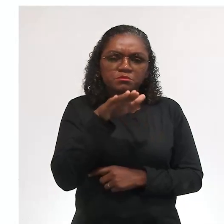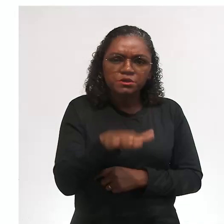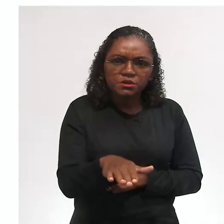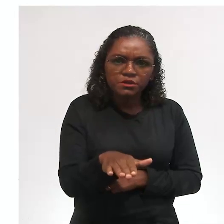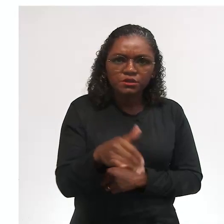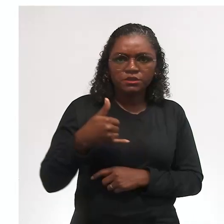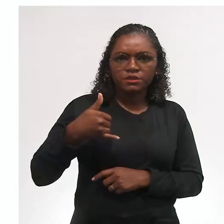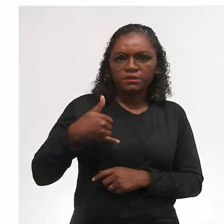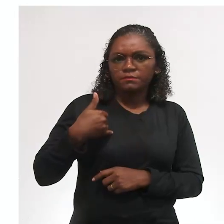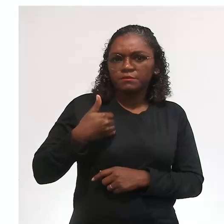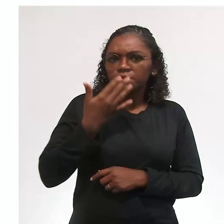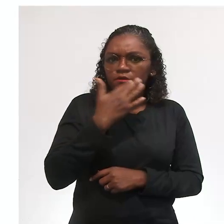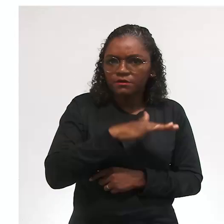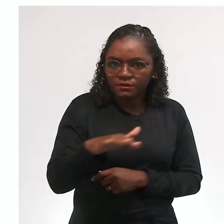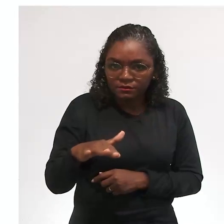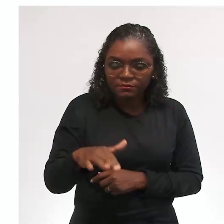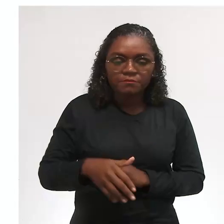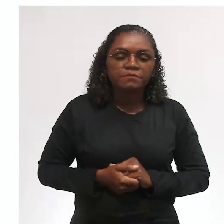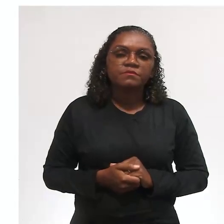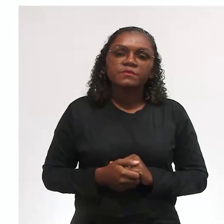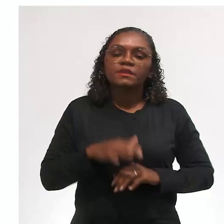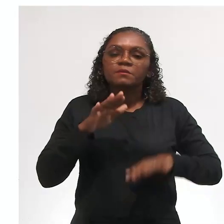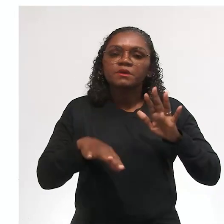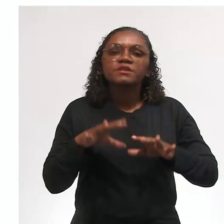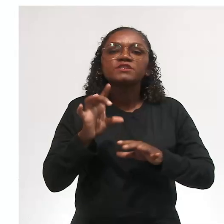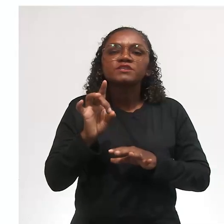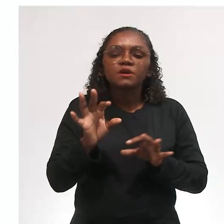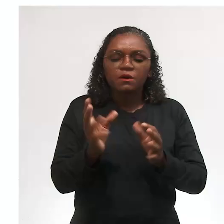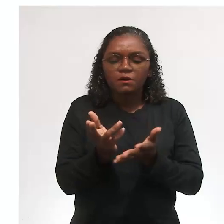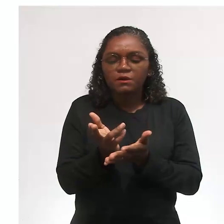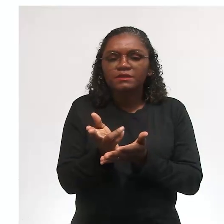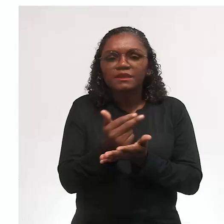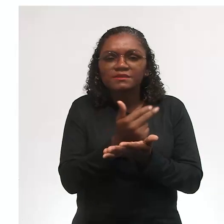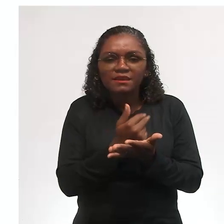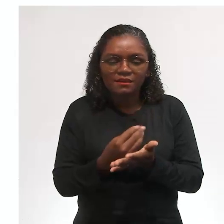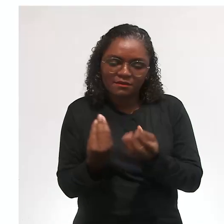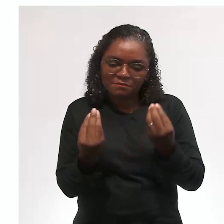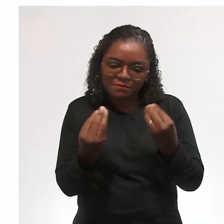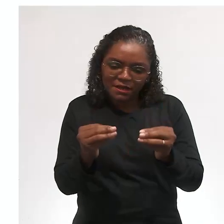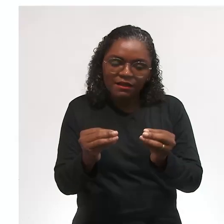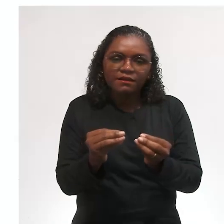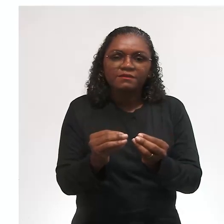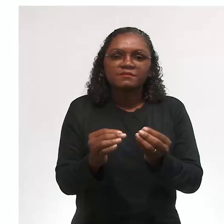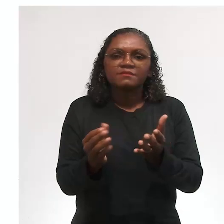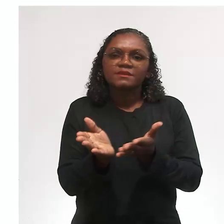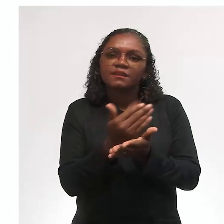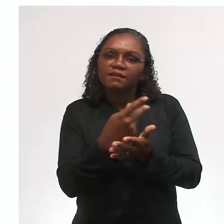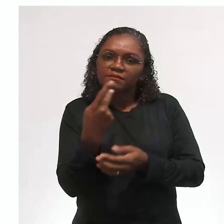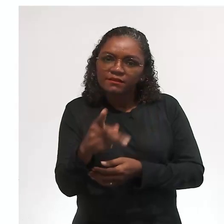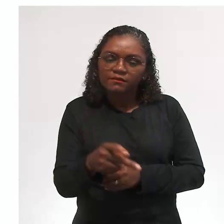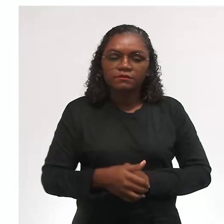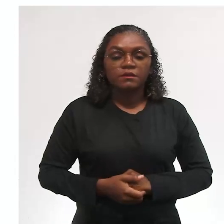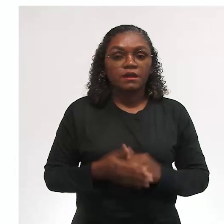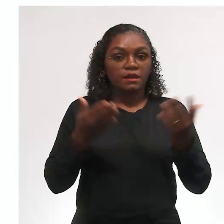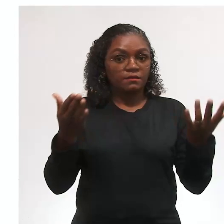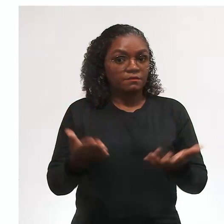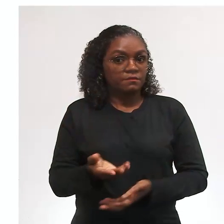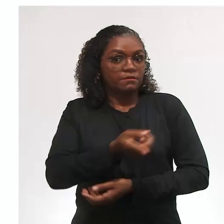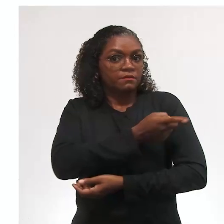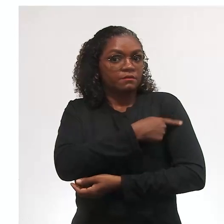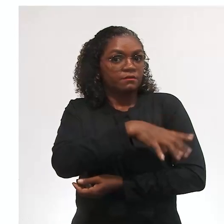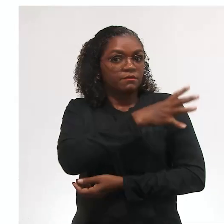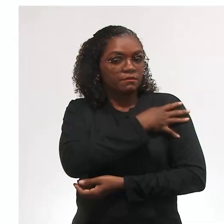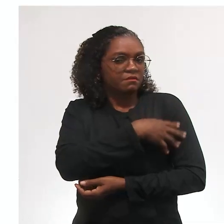verbais, são mais eficazes. No ensino fundamental e médio, reforços mais abstratos, como boas notas,